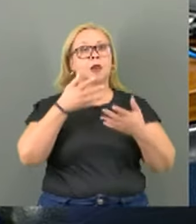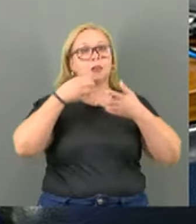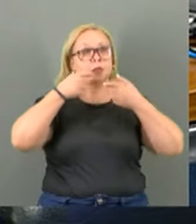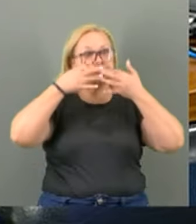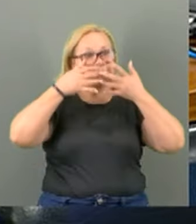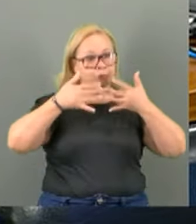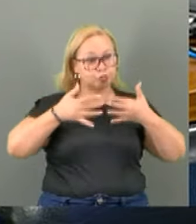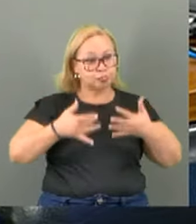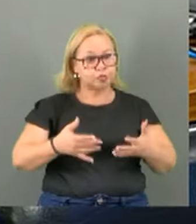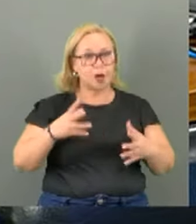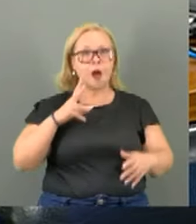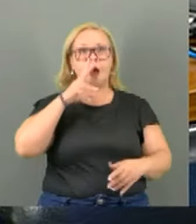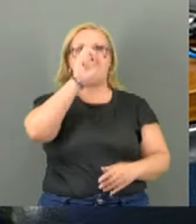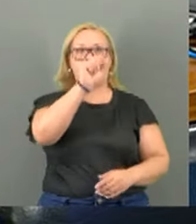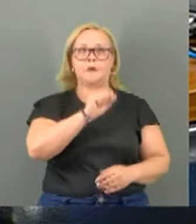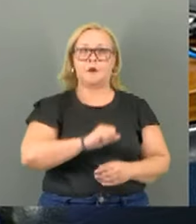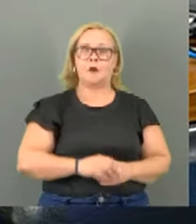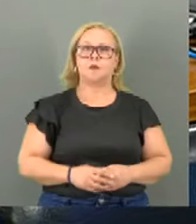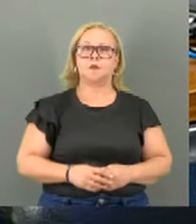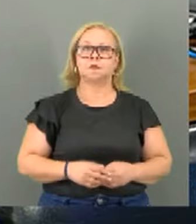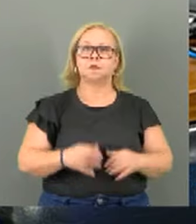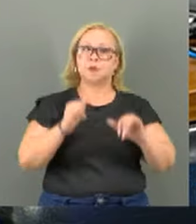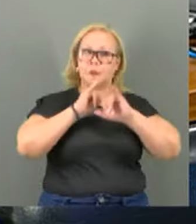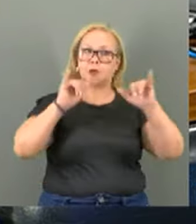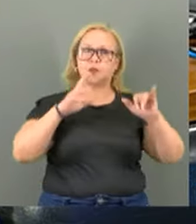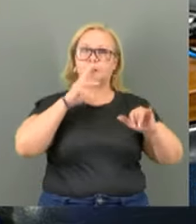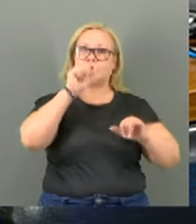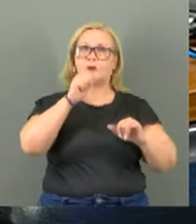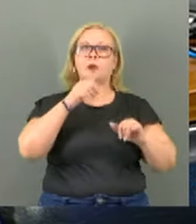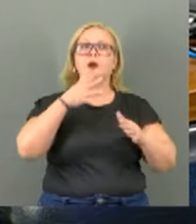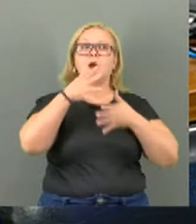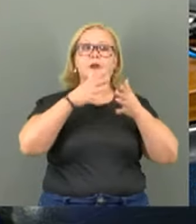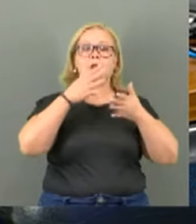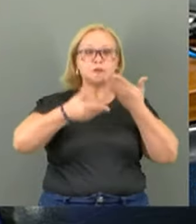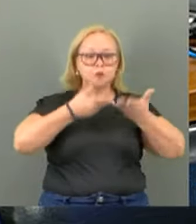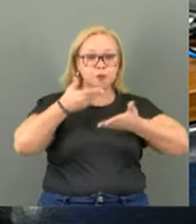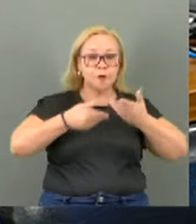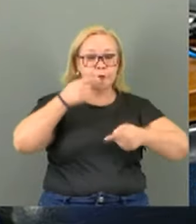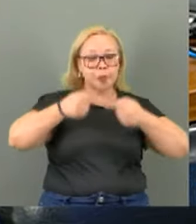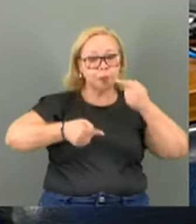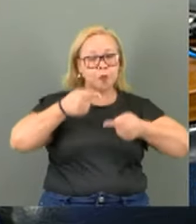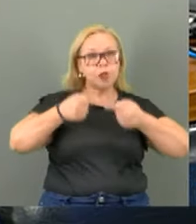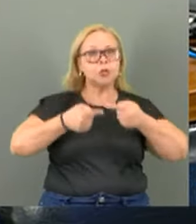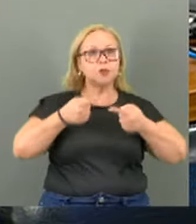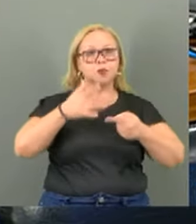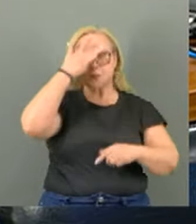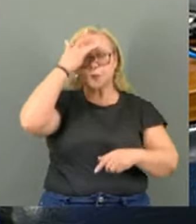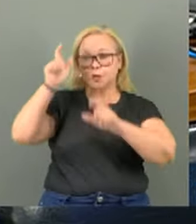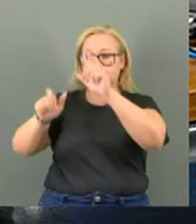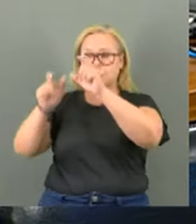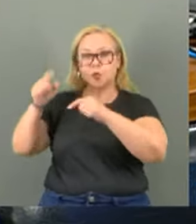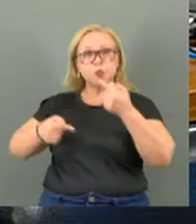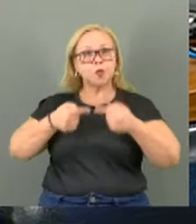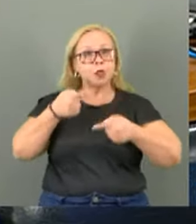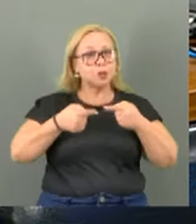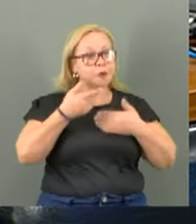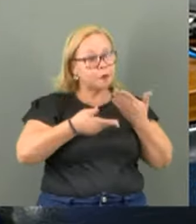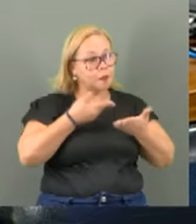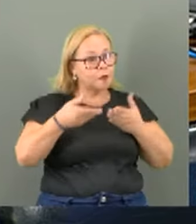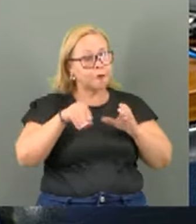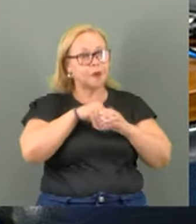coisa, mas falou inclusive de envolvimento político, de políticos. E a gente precisa